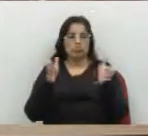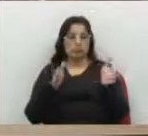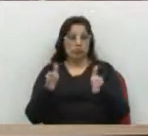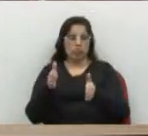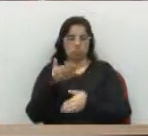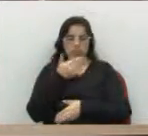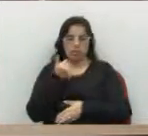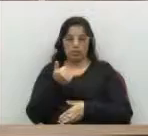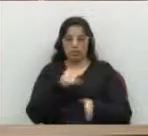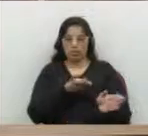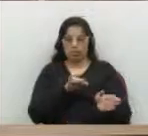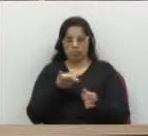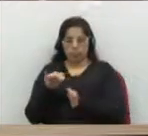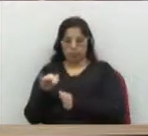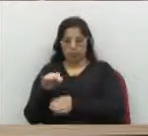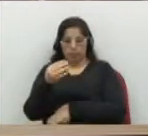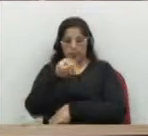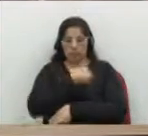Requerimento